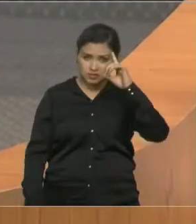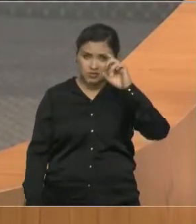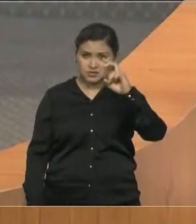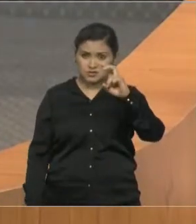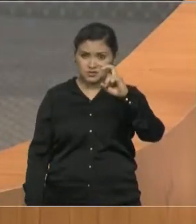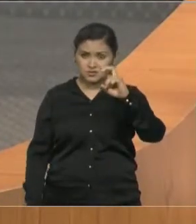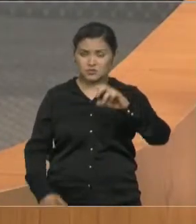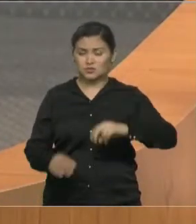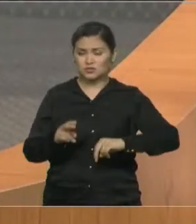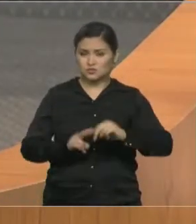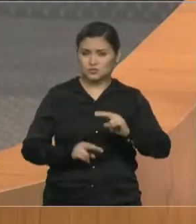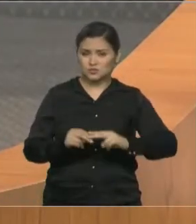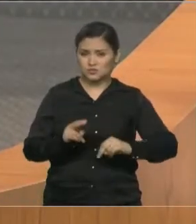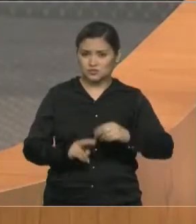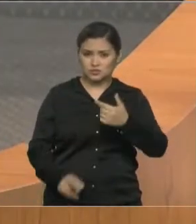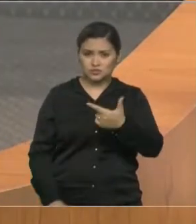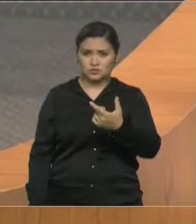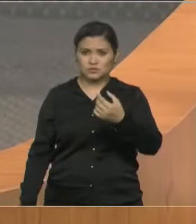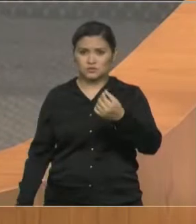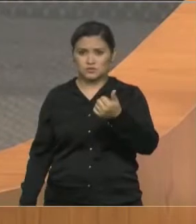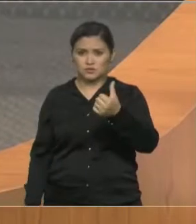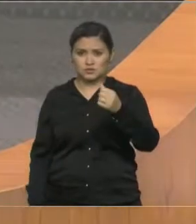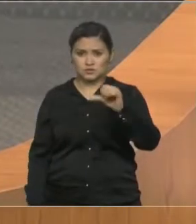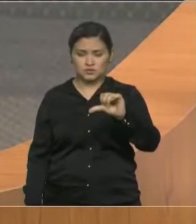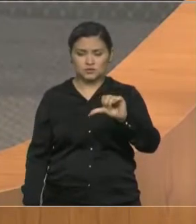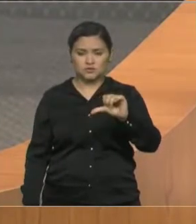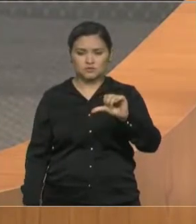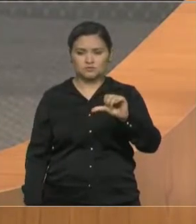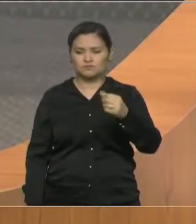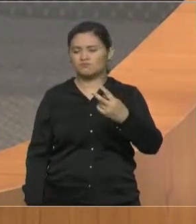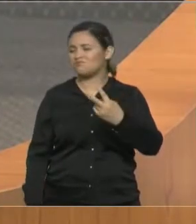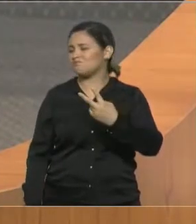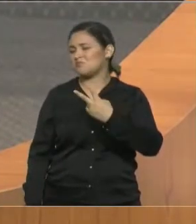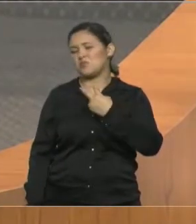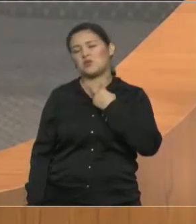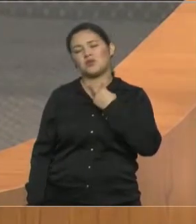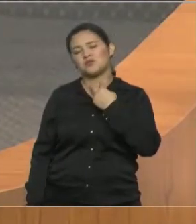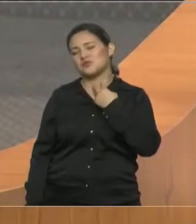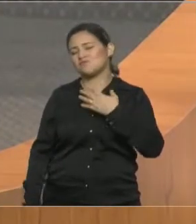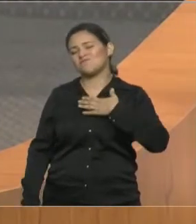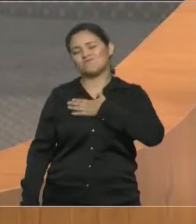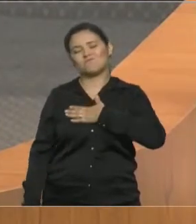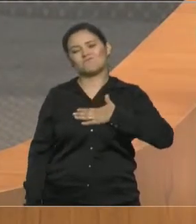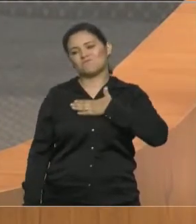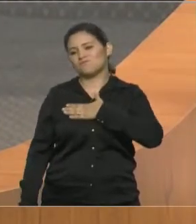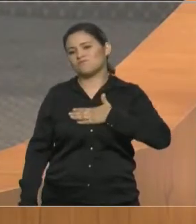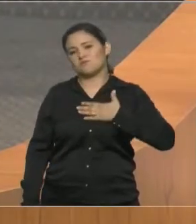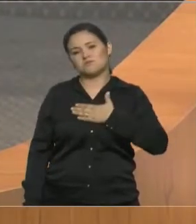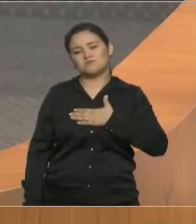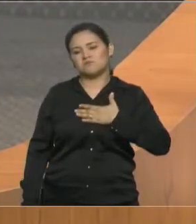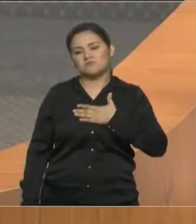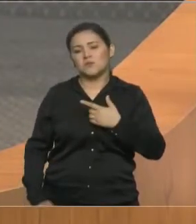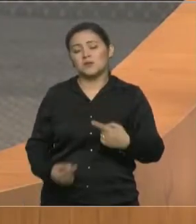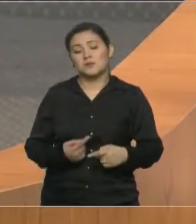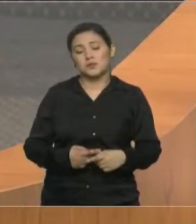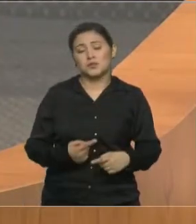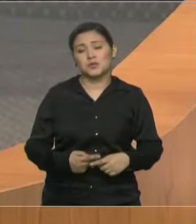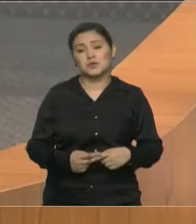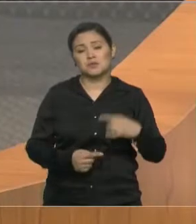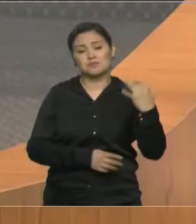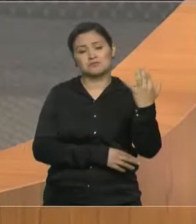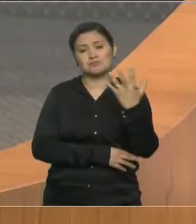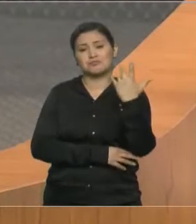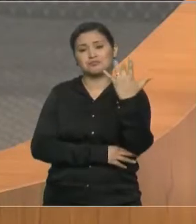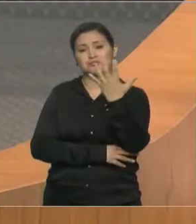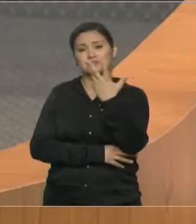2019, não é possível comemorar avanços na gestão ambiental. É preciso ratificar a preocupação e